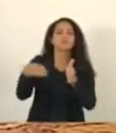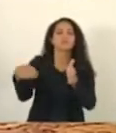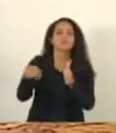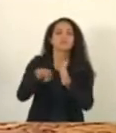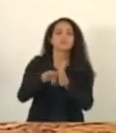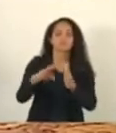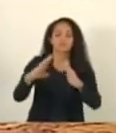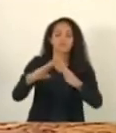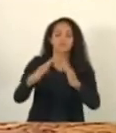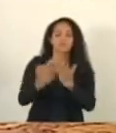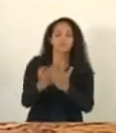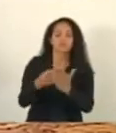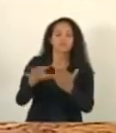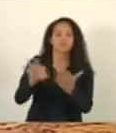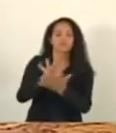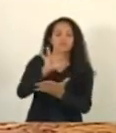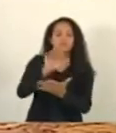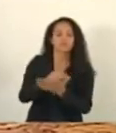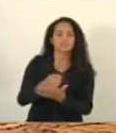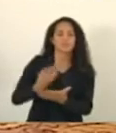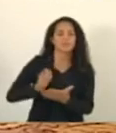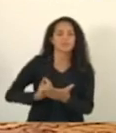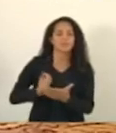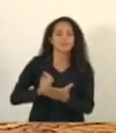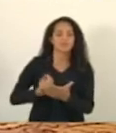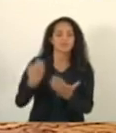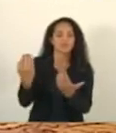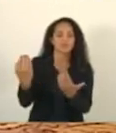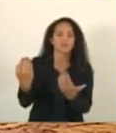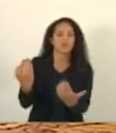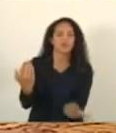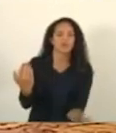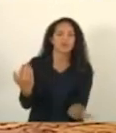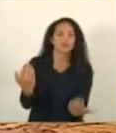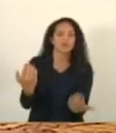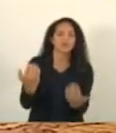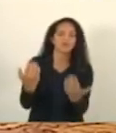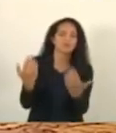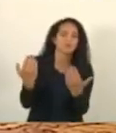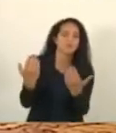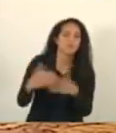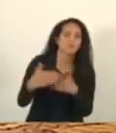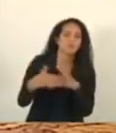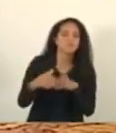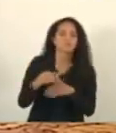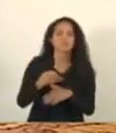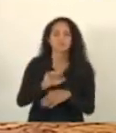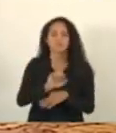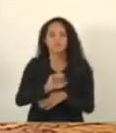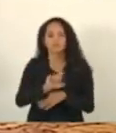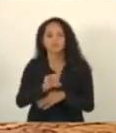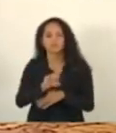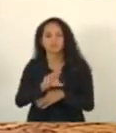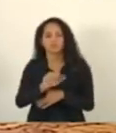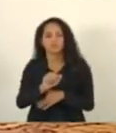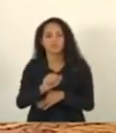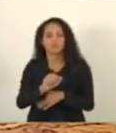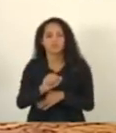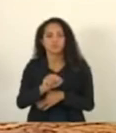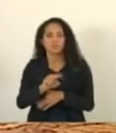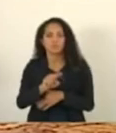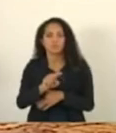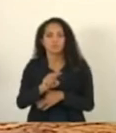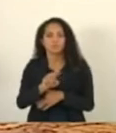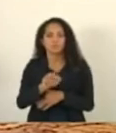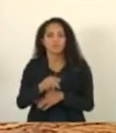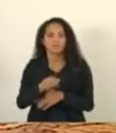se inscreveu para participar do concurso Educa Week em 2021.